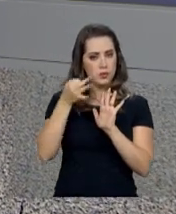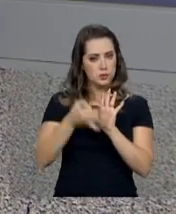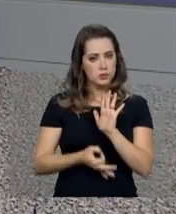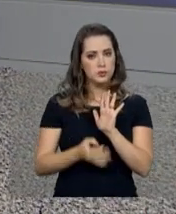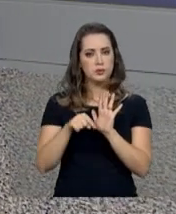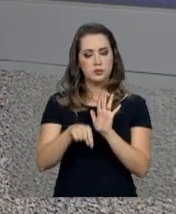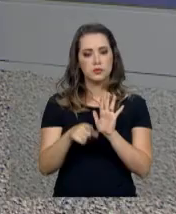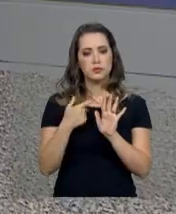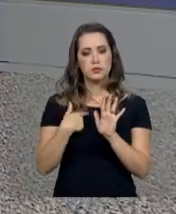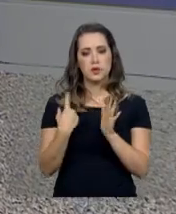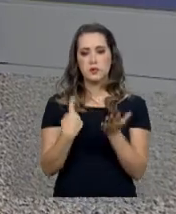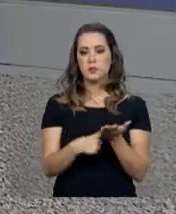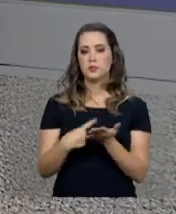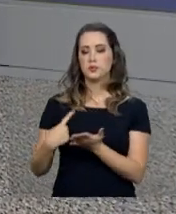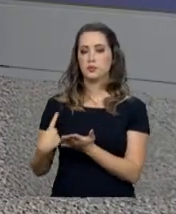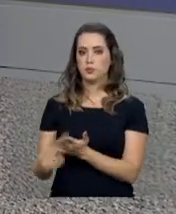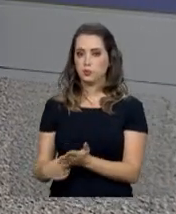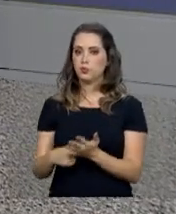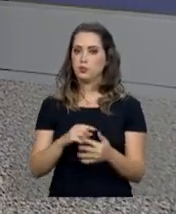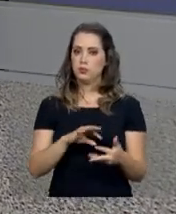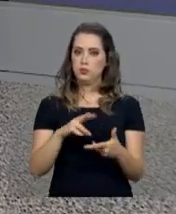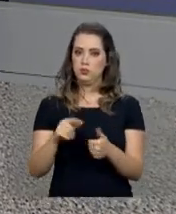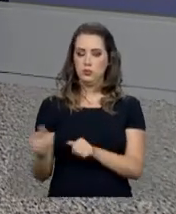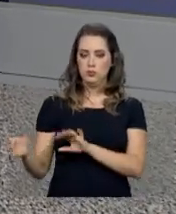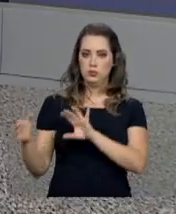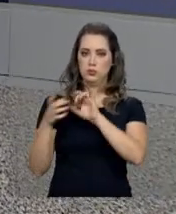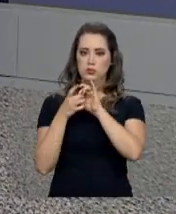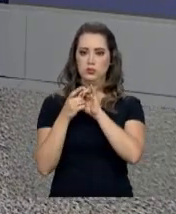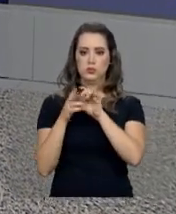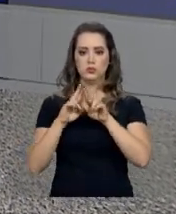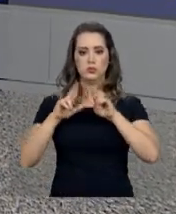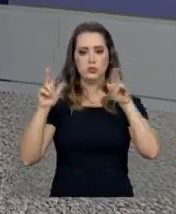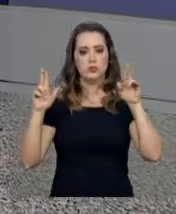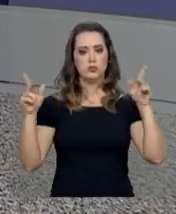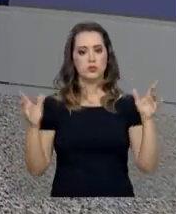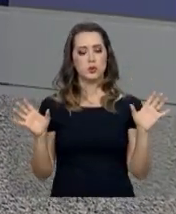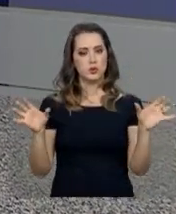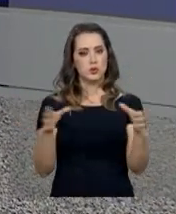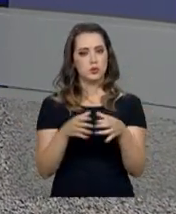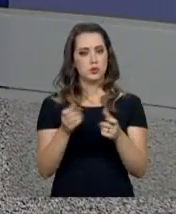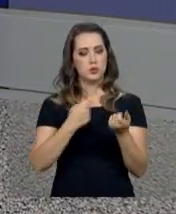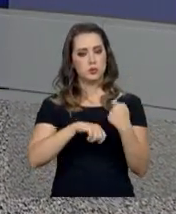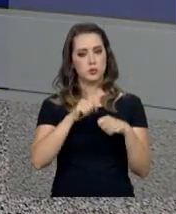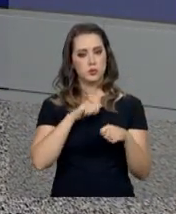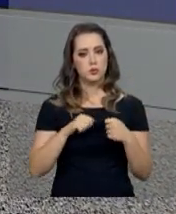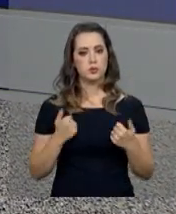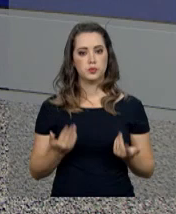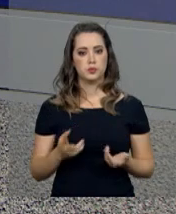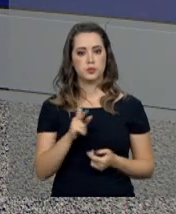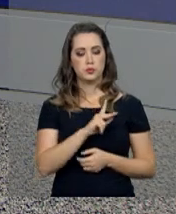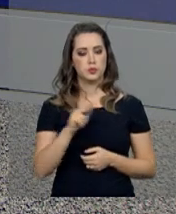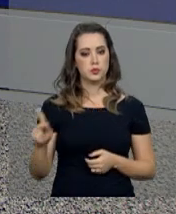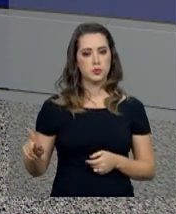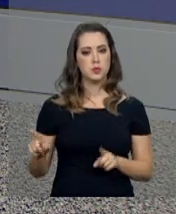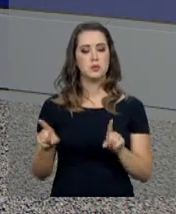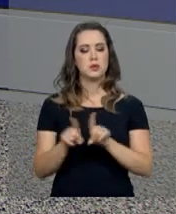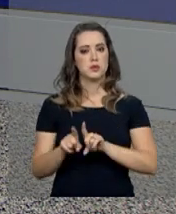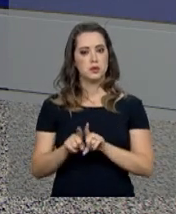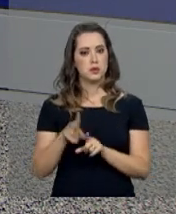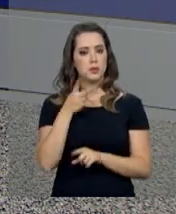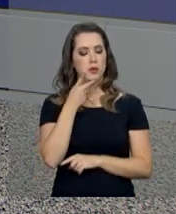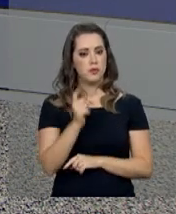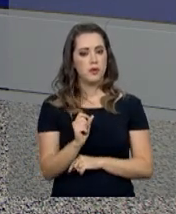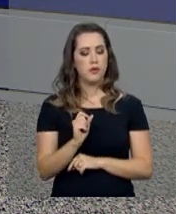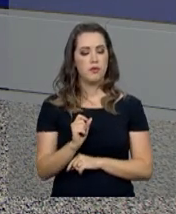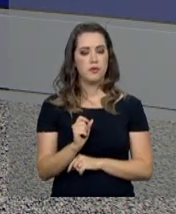esses acordos comerciais essa integração de diferentes blocos econômicos o presidente também falou um pouquinho